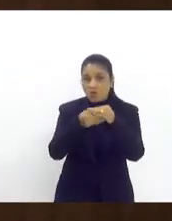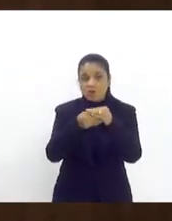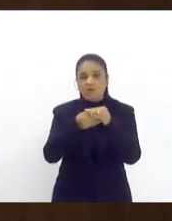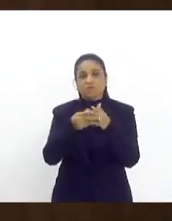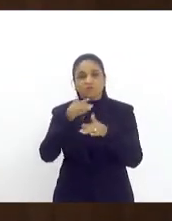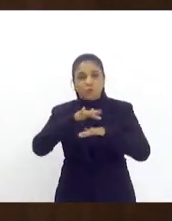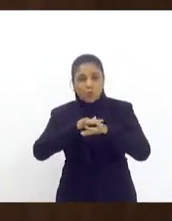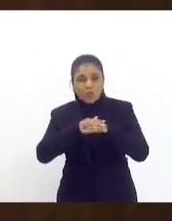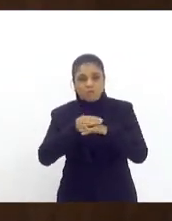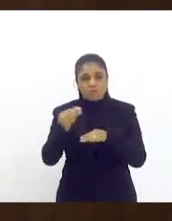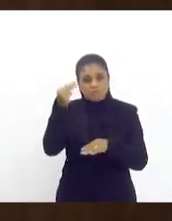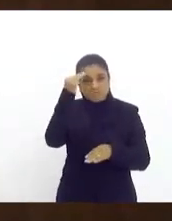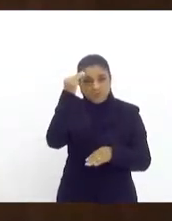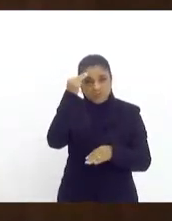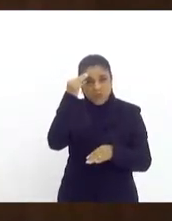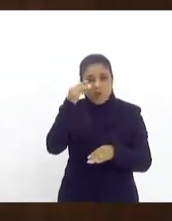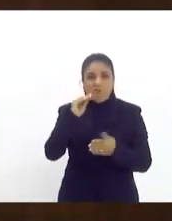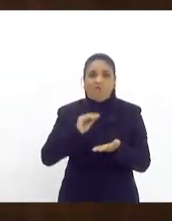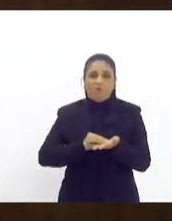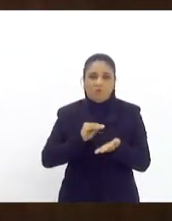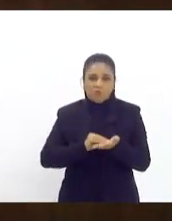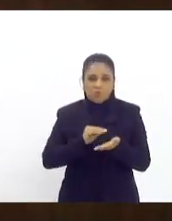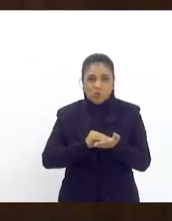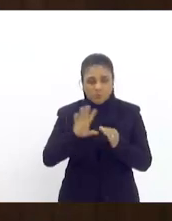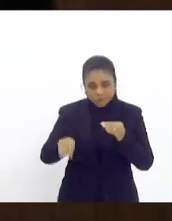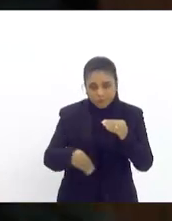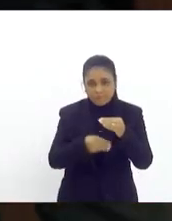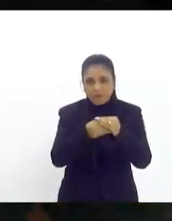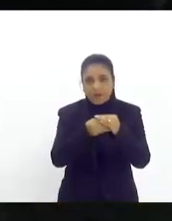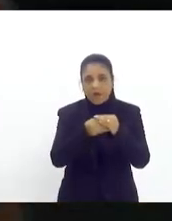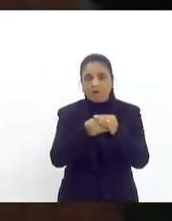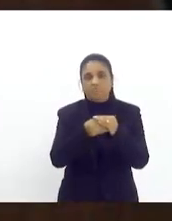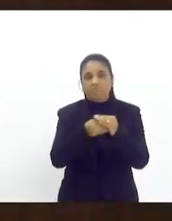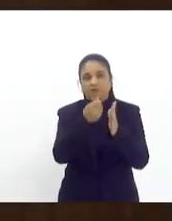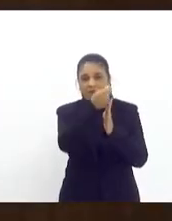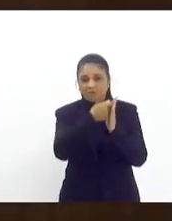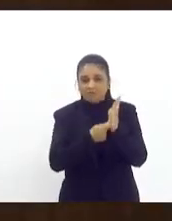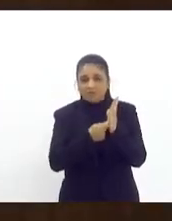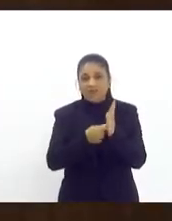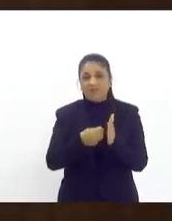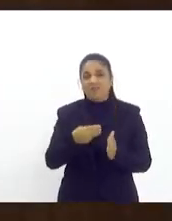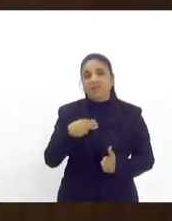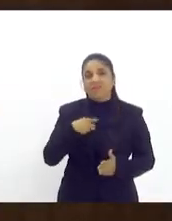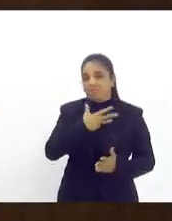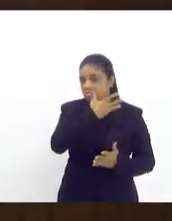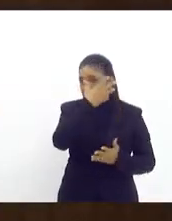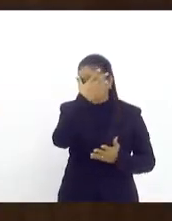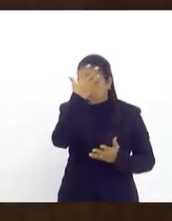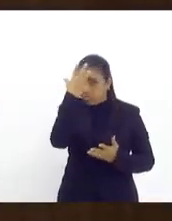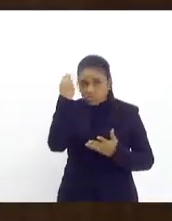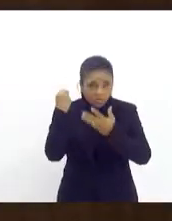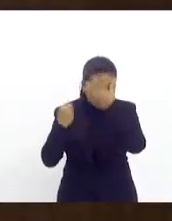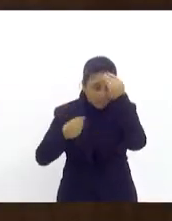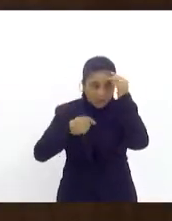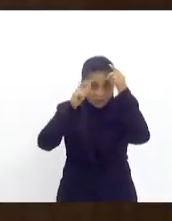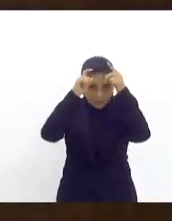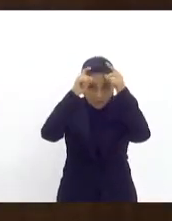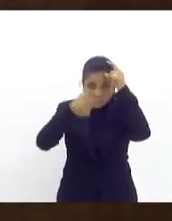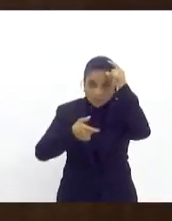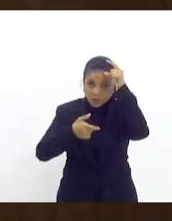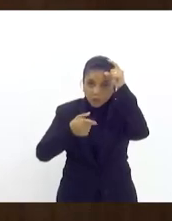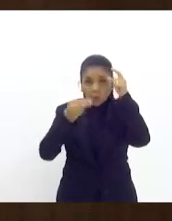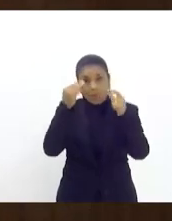mental que deixou de ser incluído nessa redação da proposição que é a demência um dos transtornos mentais